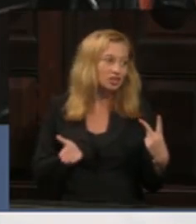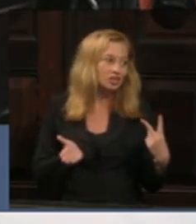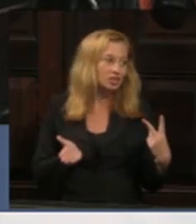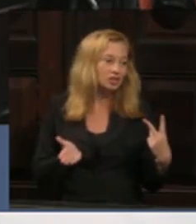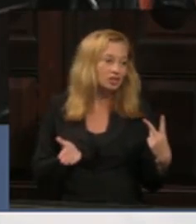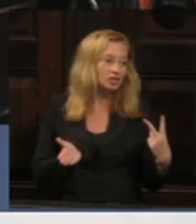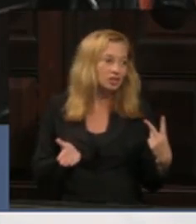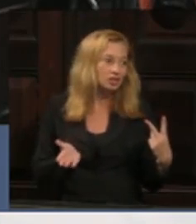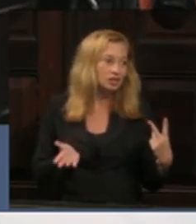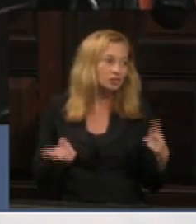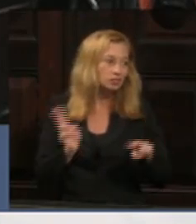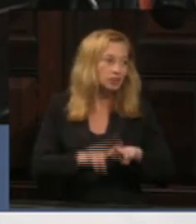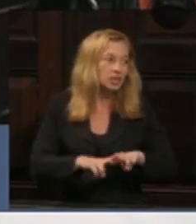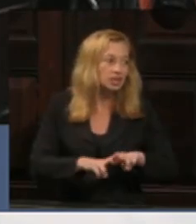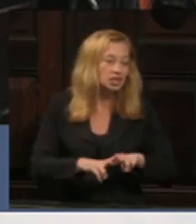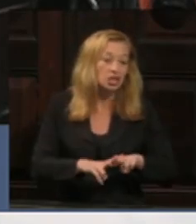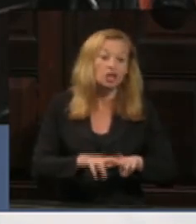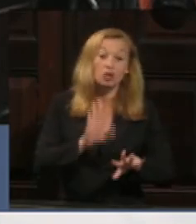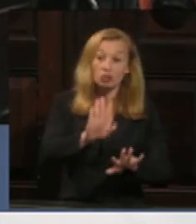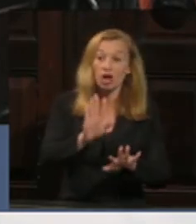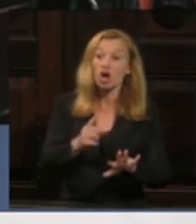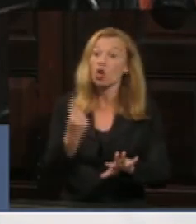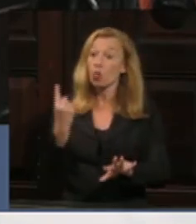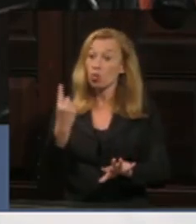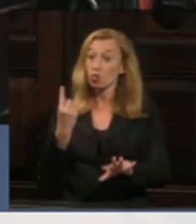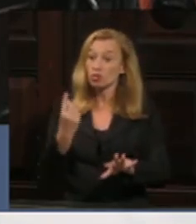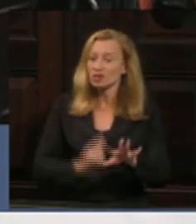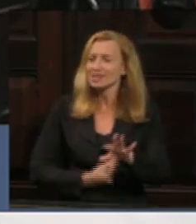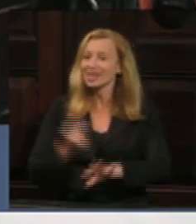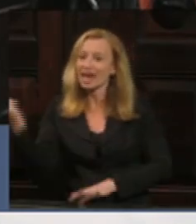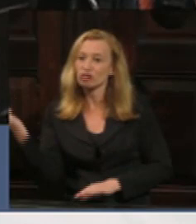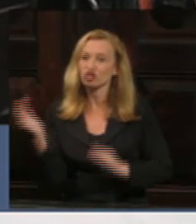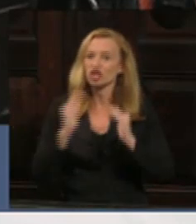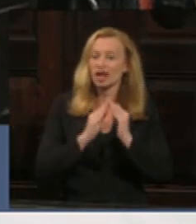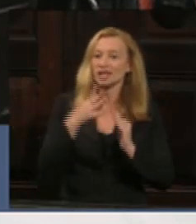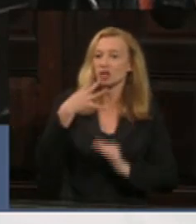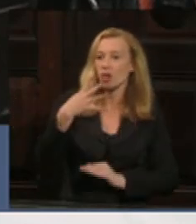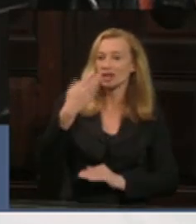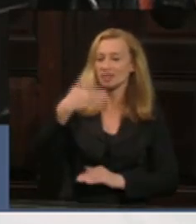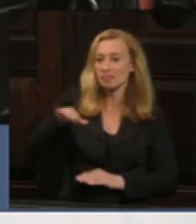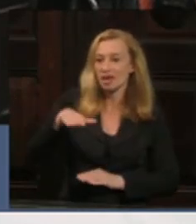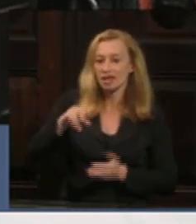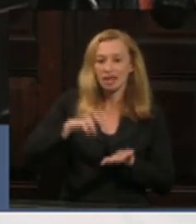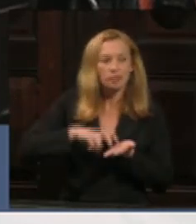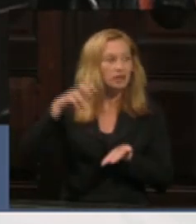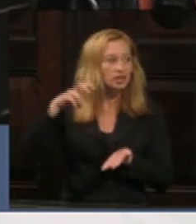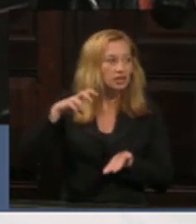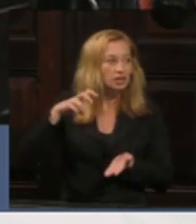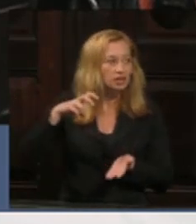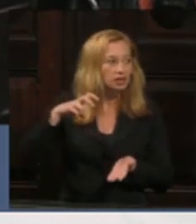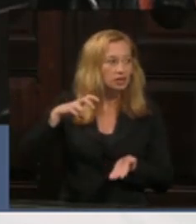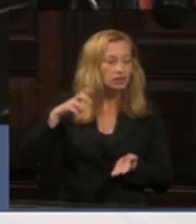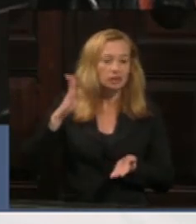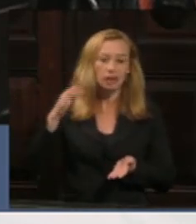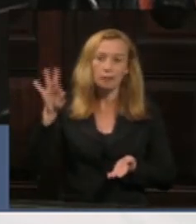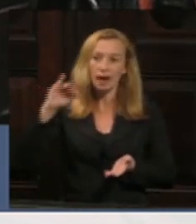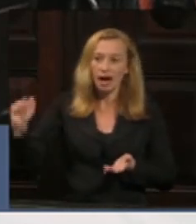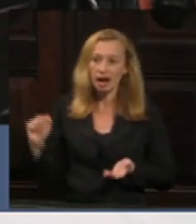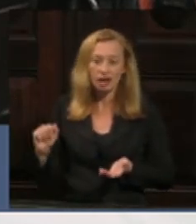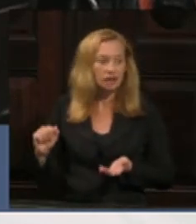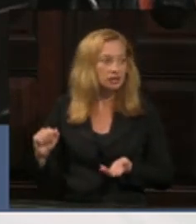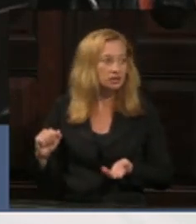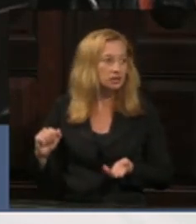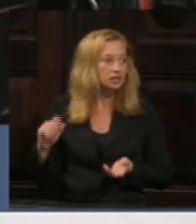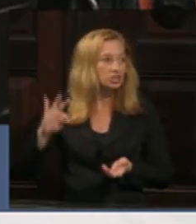Além do que, vazamento, que um deputado. saiu de casa às 4h30 da manhã, o da Barra da Tijuca,